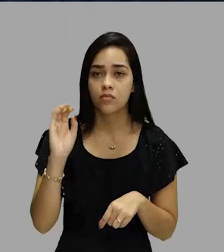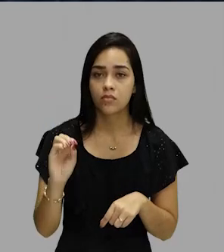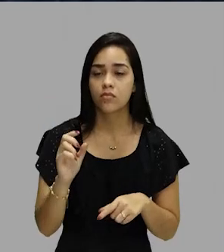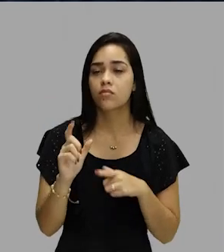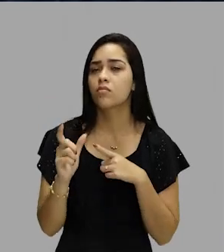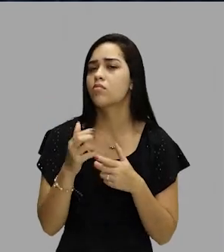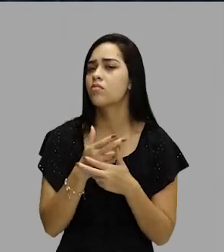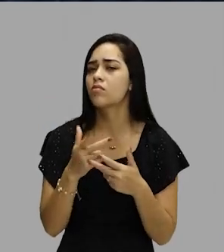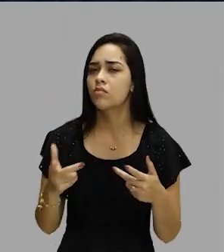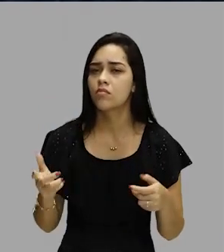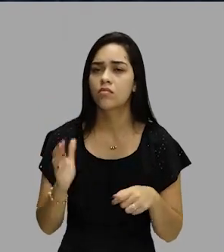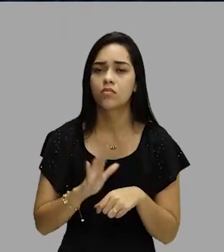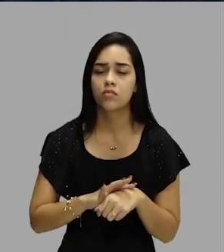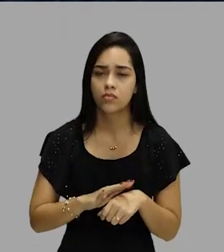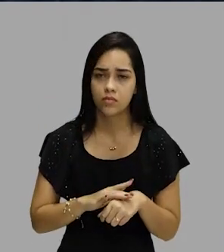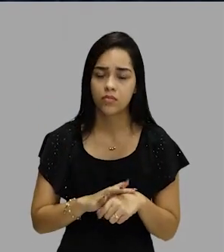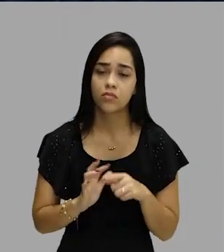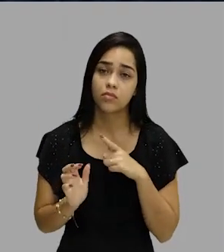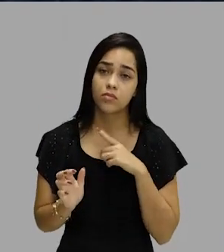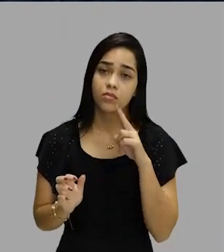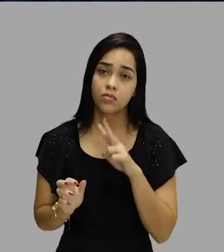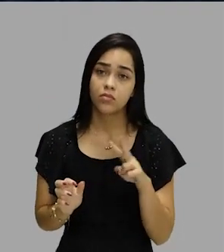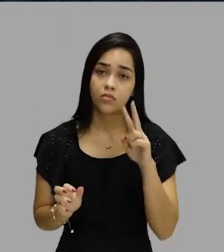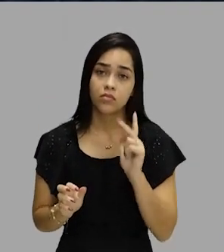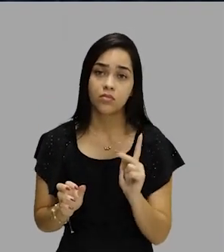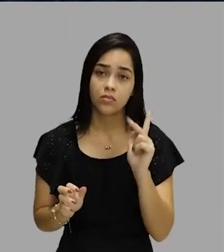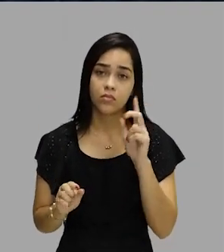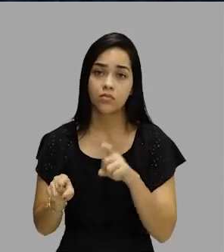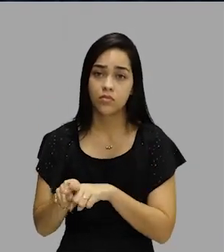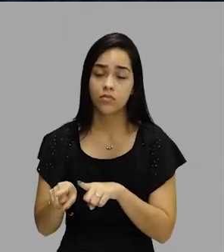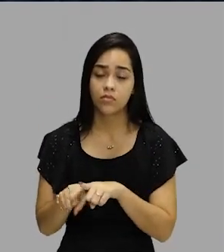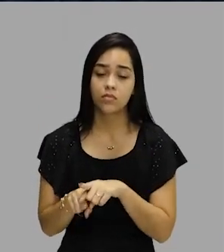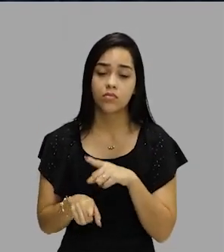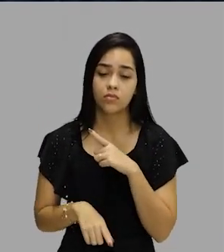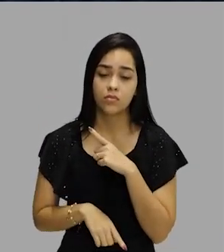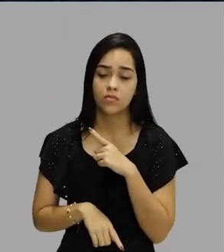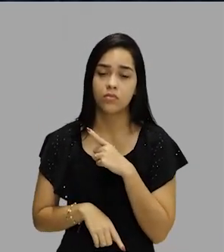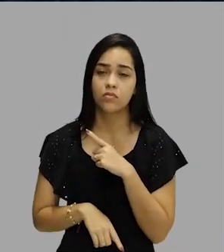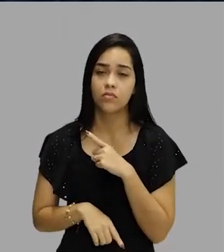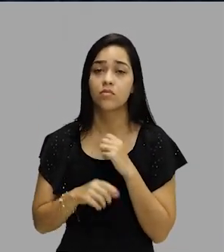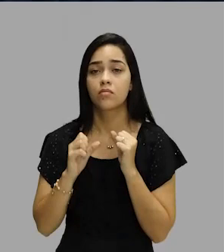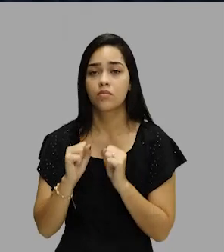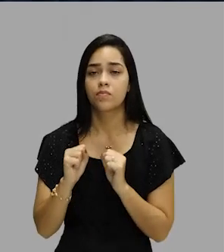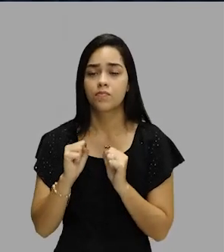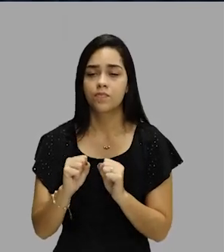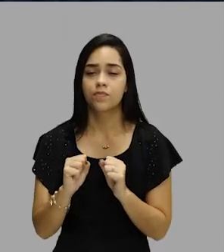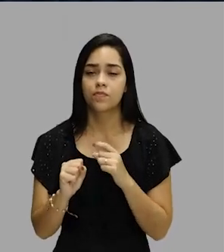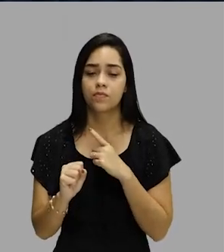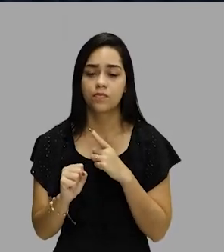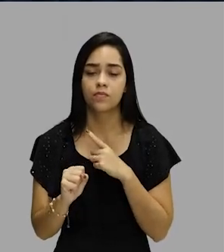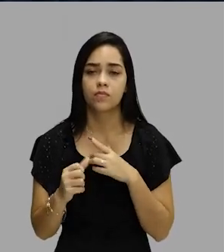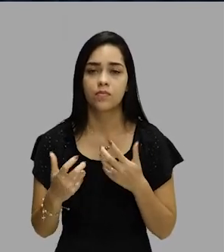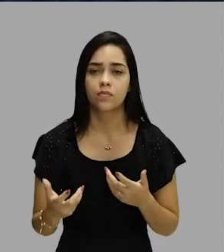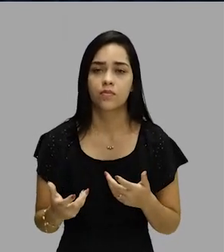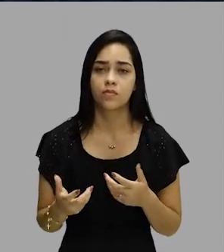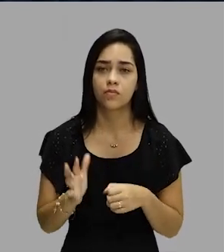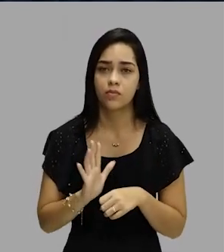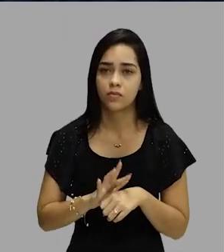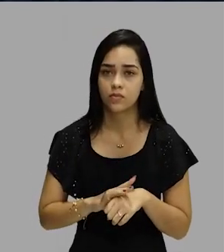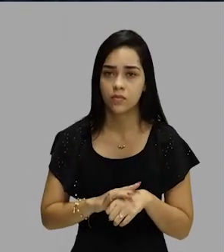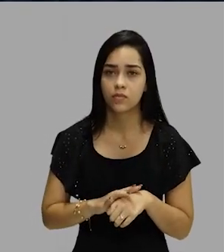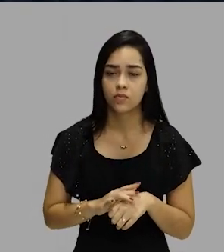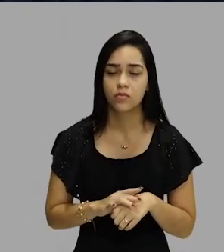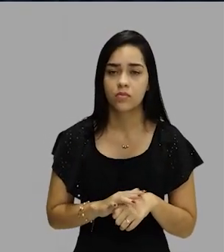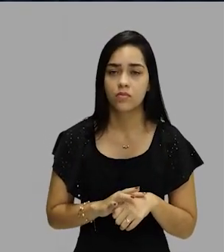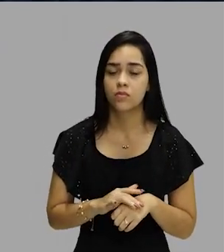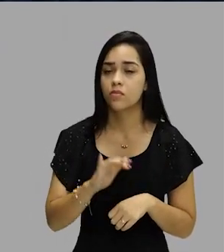tem várias doenças. E aí, no caso da vitamina K, ela pode gerar uma dessas doenças,